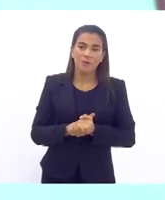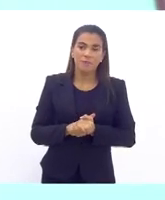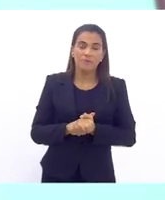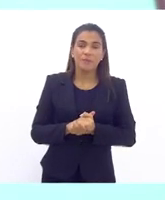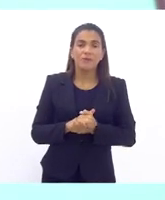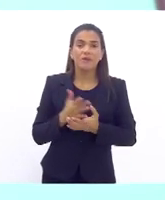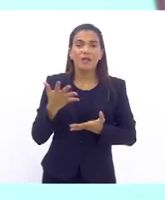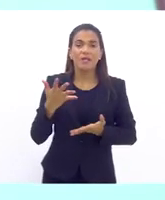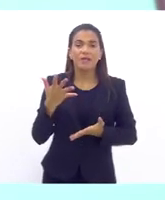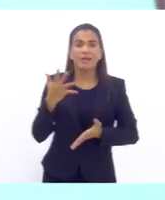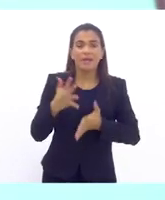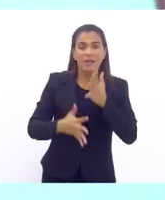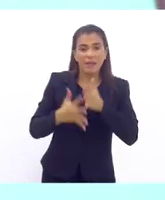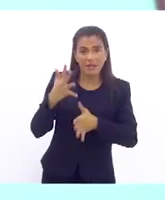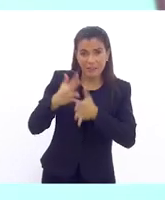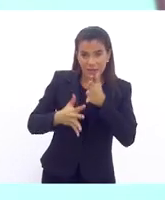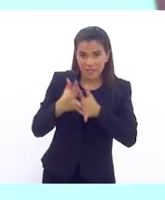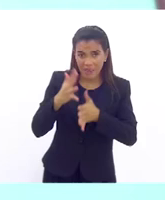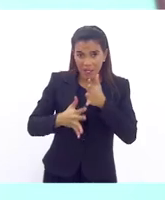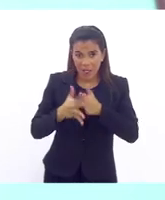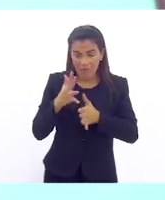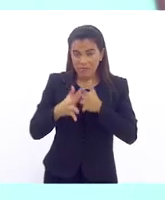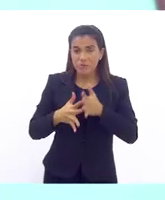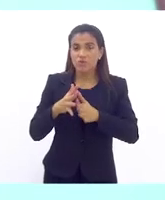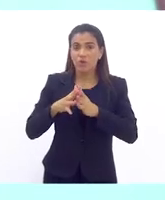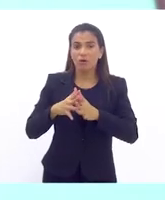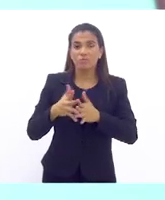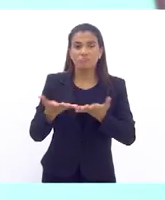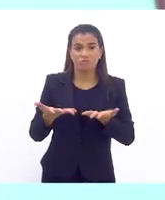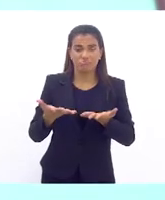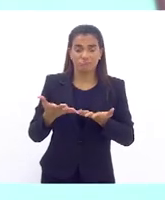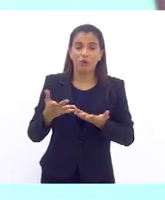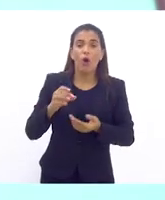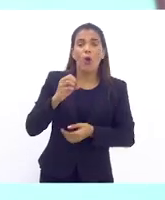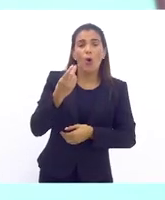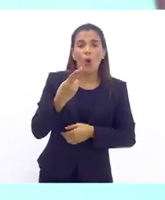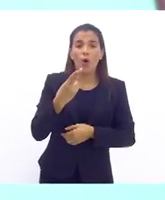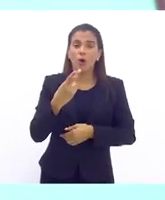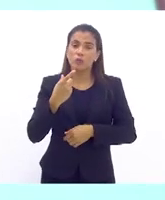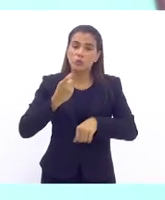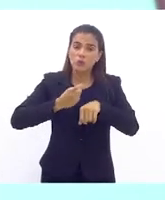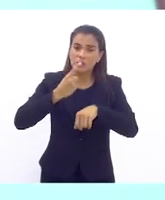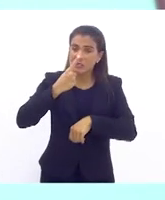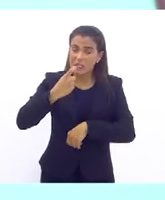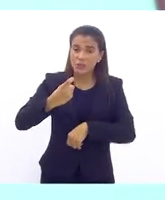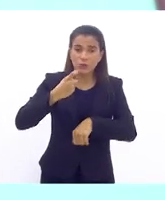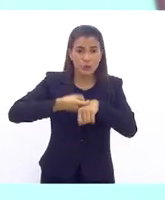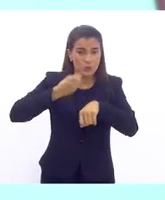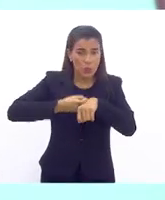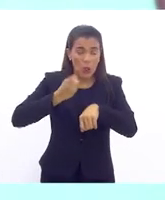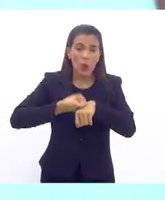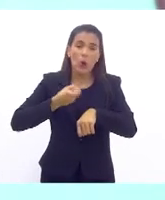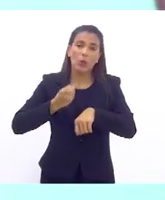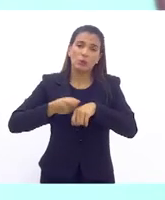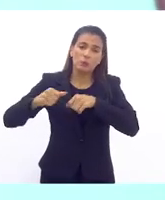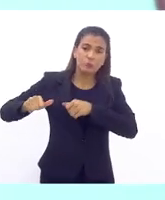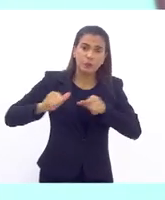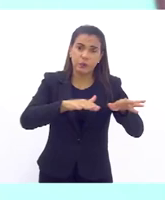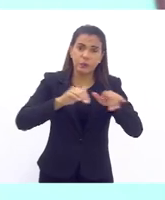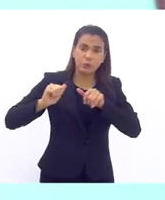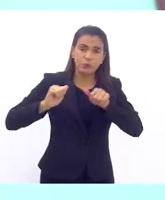interrom interrupção efetiva de lançamento seja ele de resíduos sólido Urbano e seja de esgotamento sanitário para dentro da